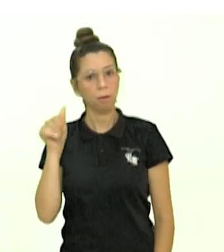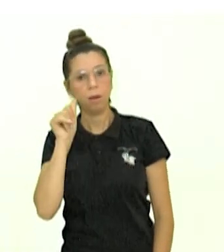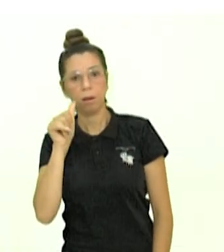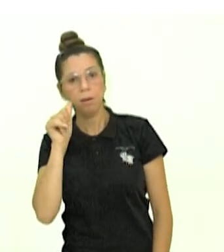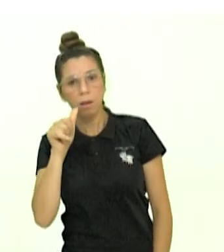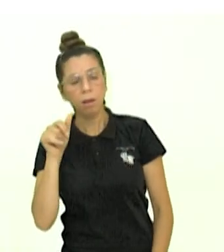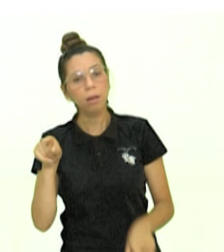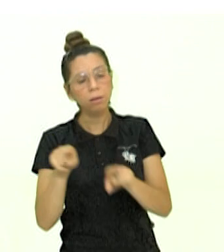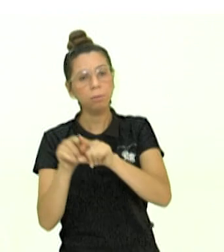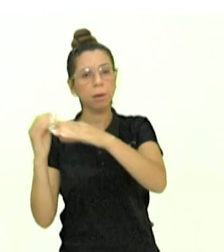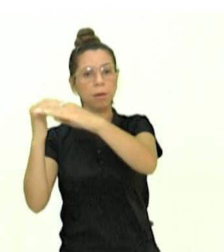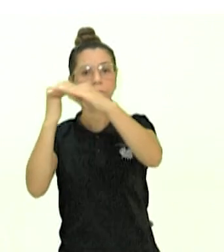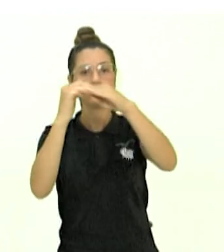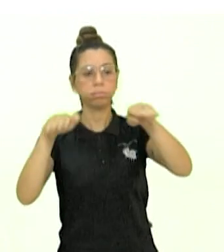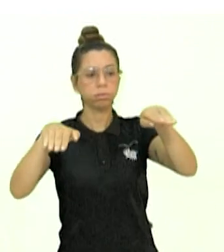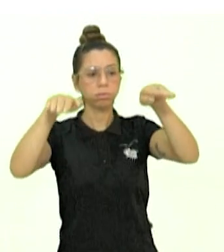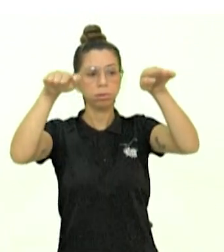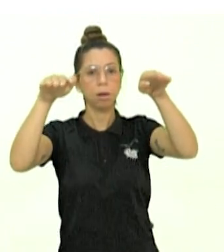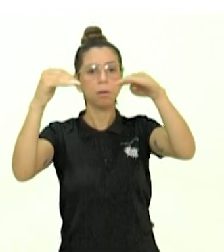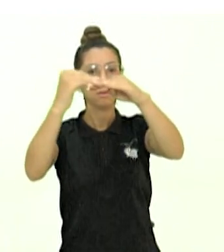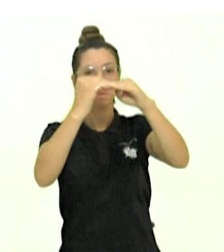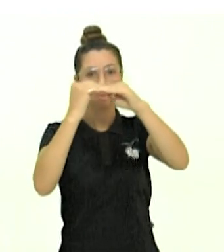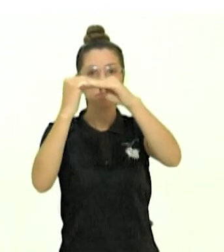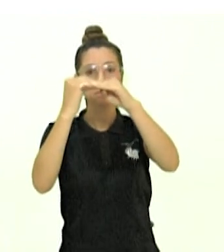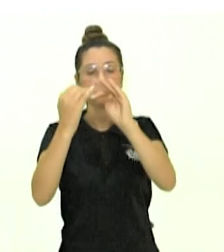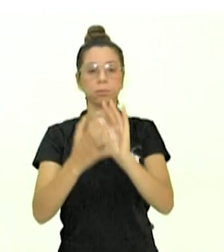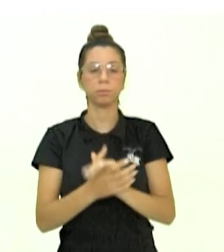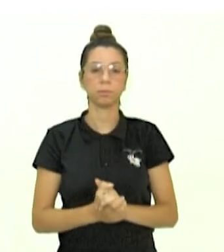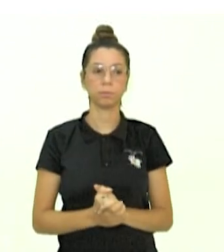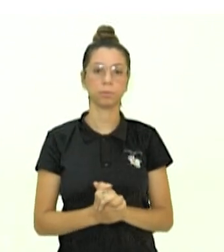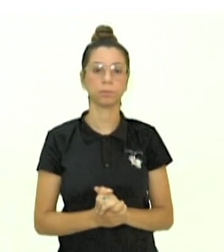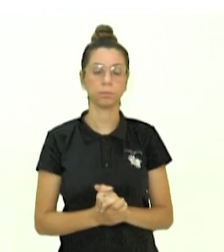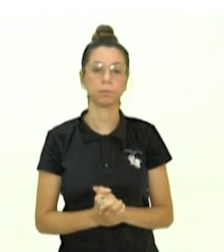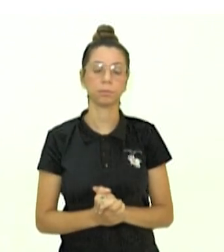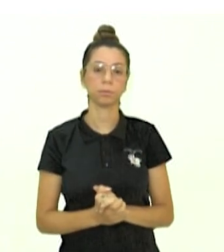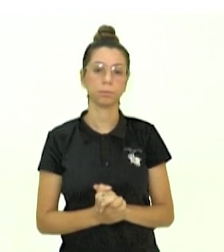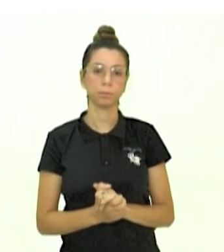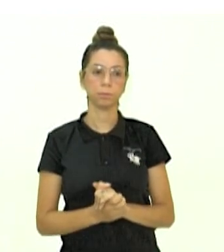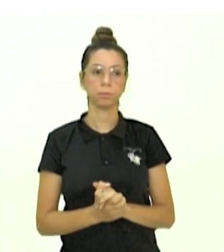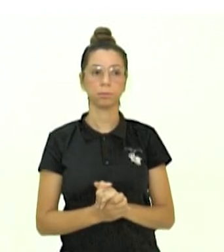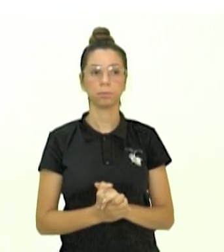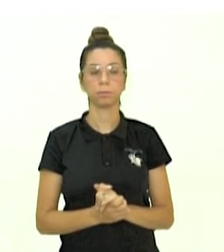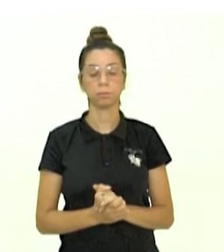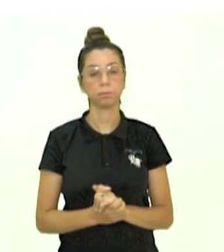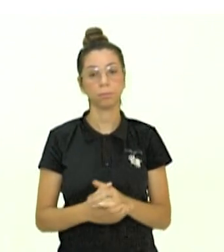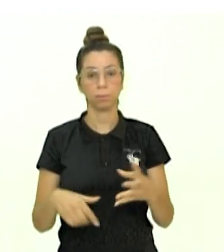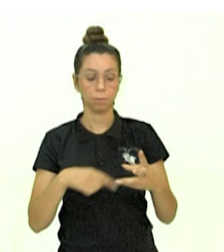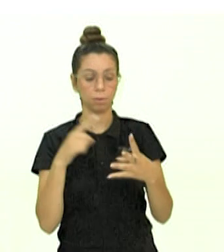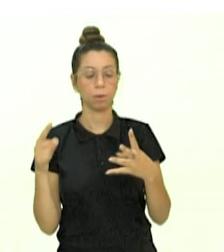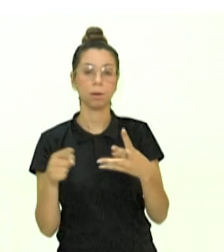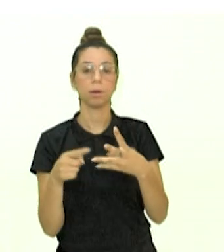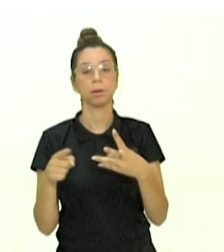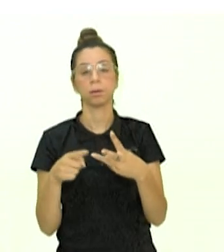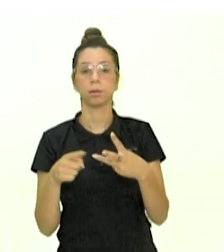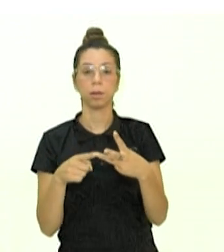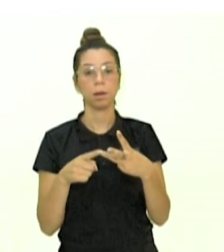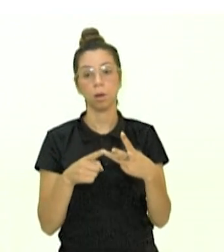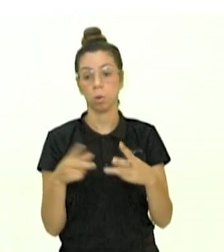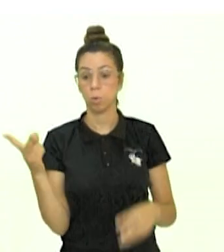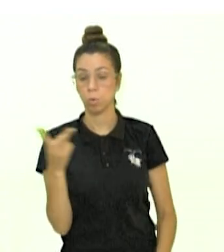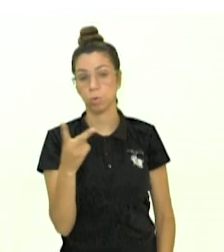também. Is he as happy as her? Yes, he is. Sim, ele está tão feliz quanto ela. Beleza? Os dois estão